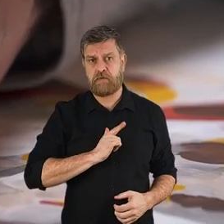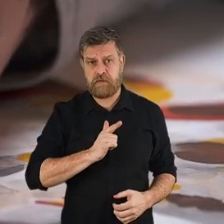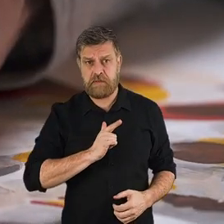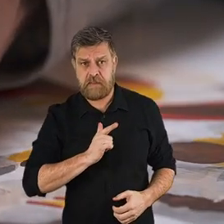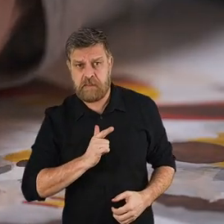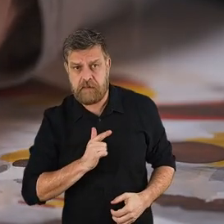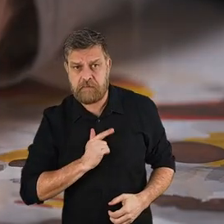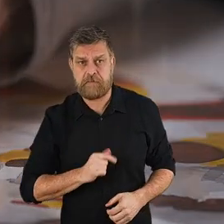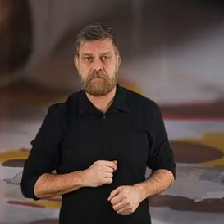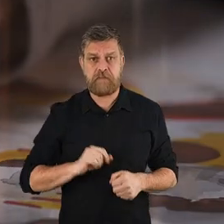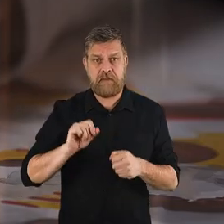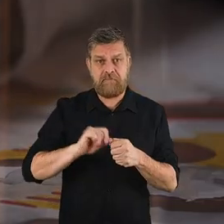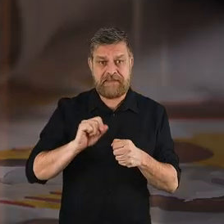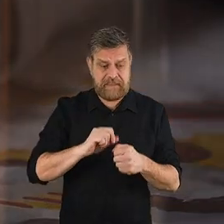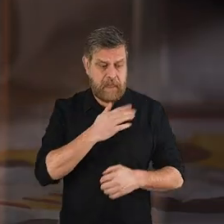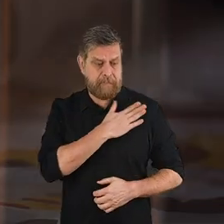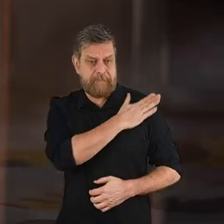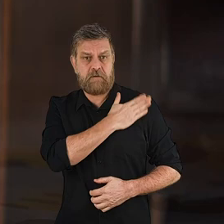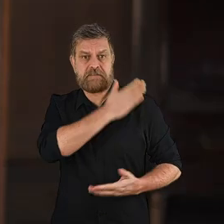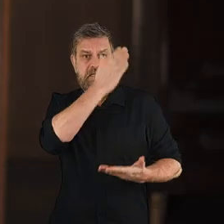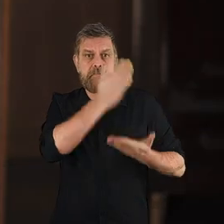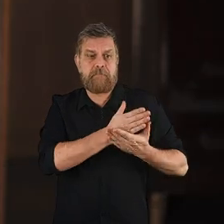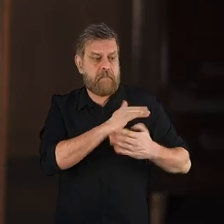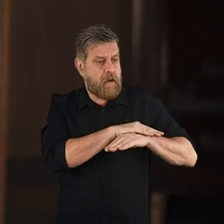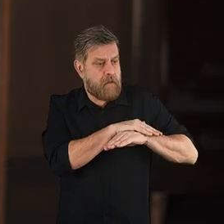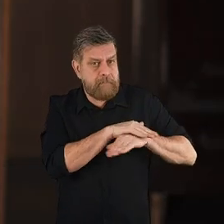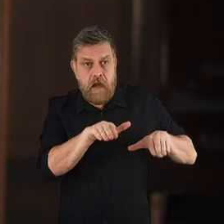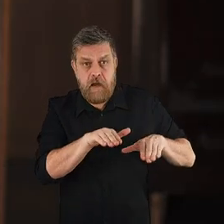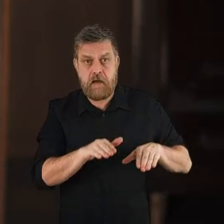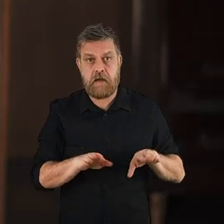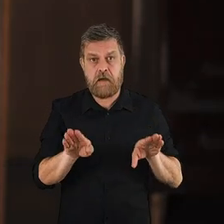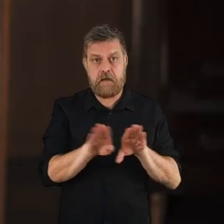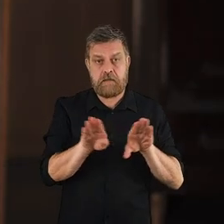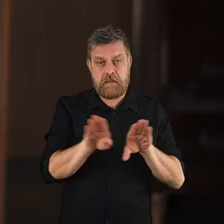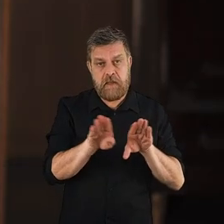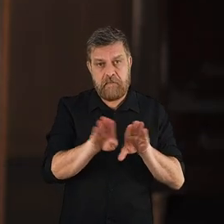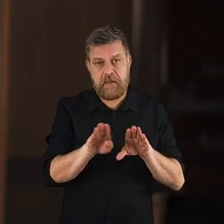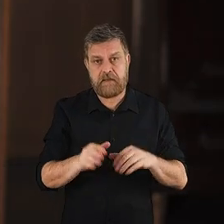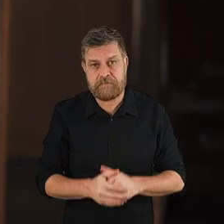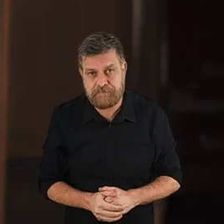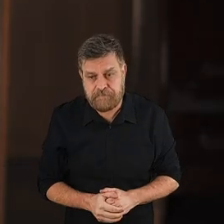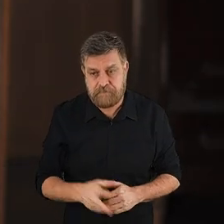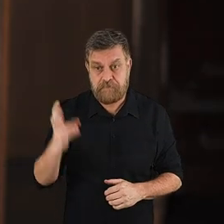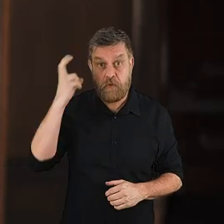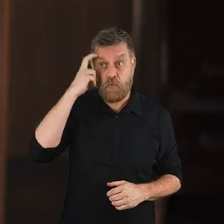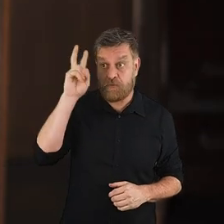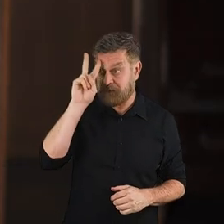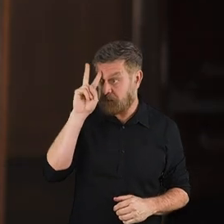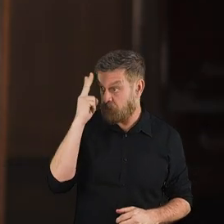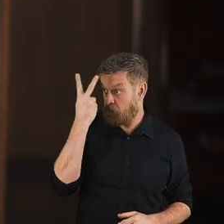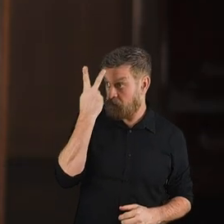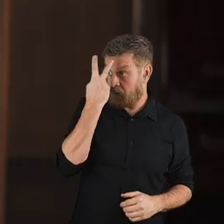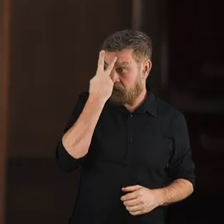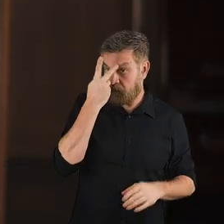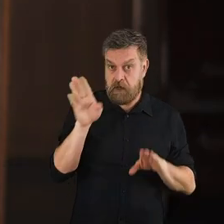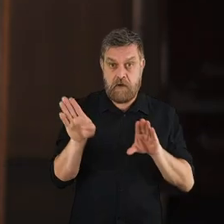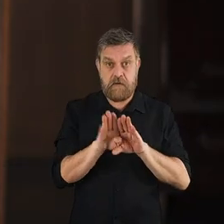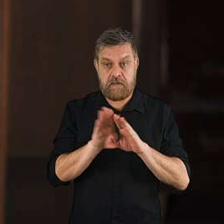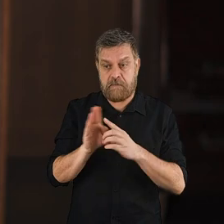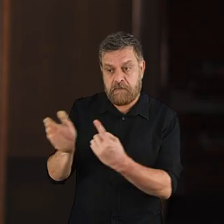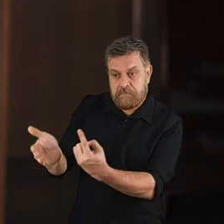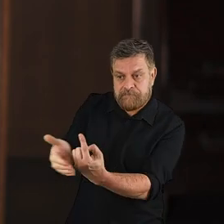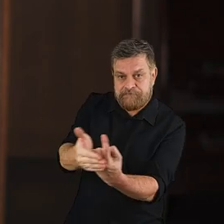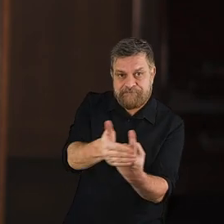na destruição de preconceitos, na mudança cultural, na